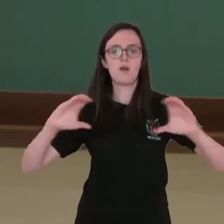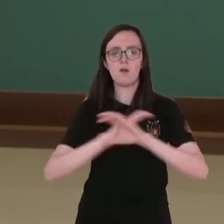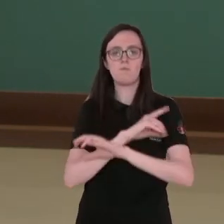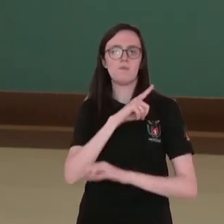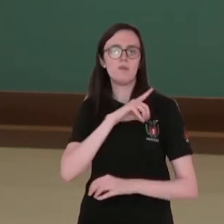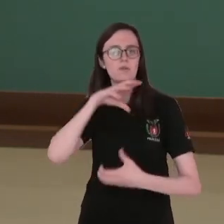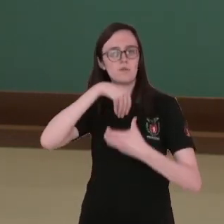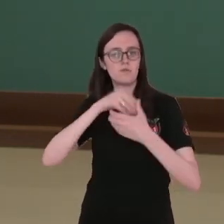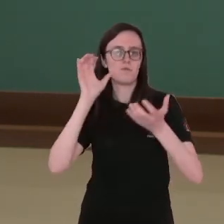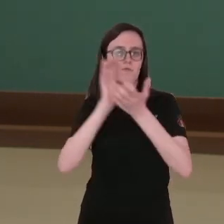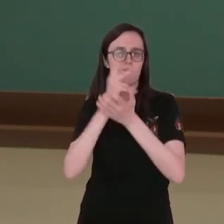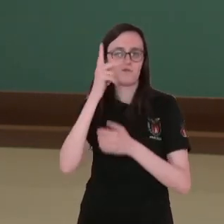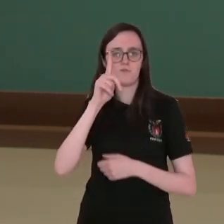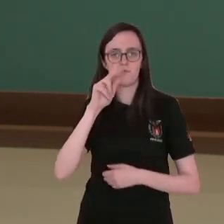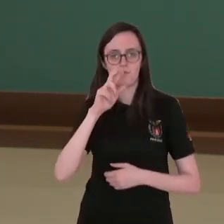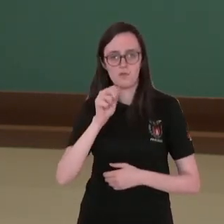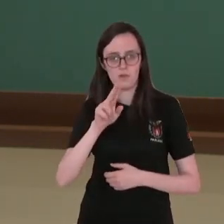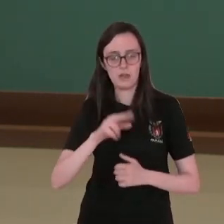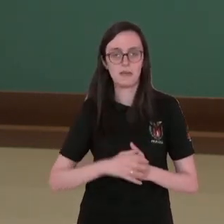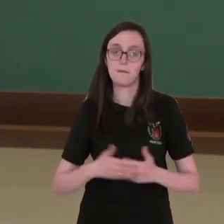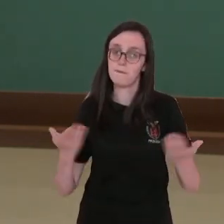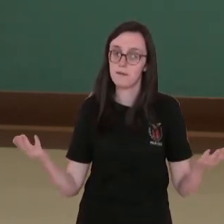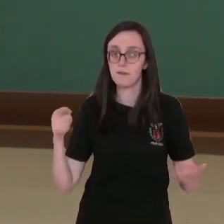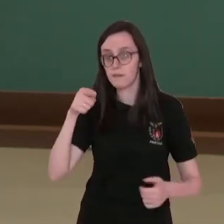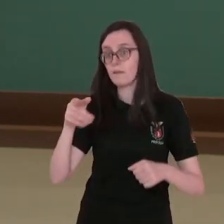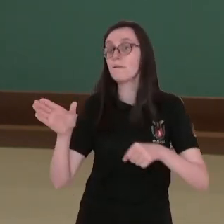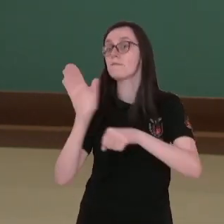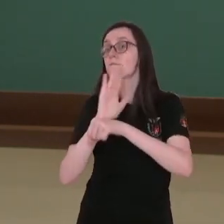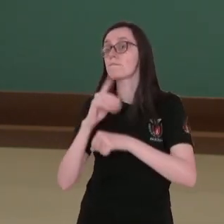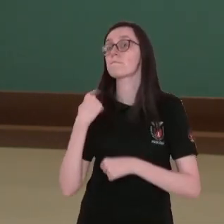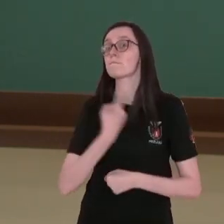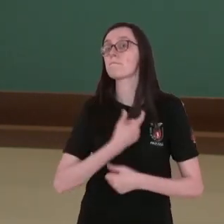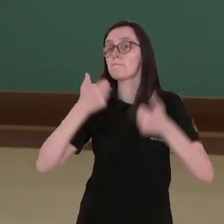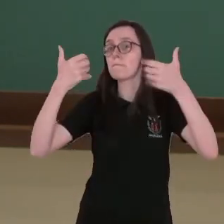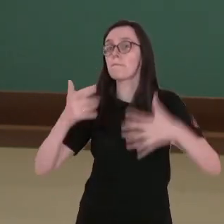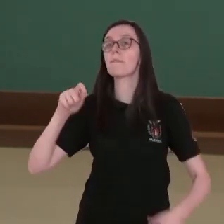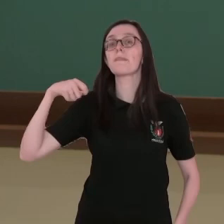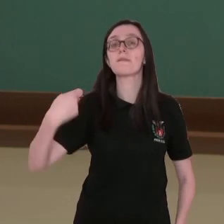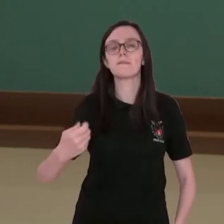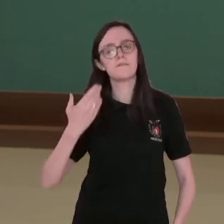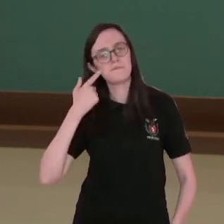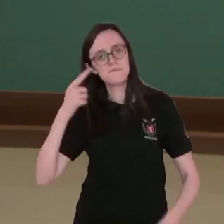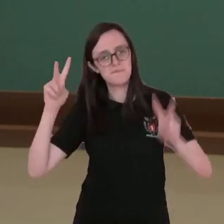completa do segundo grau. Então, nesse vídeo, nós falamos sobre